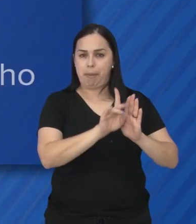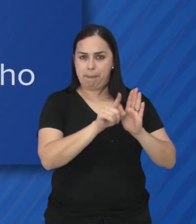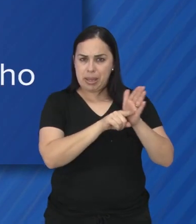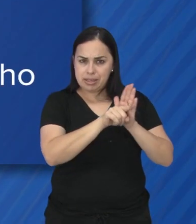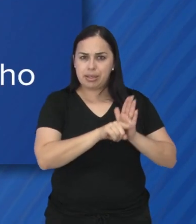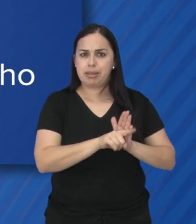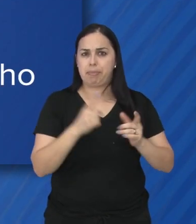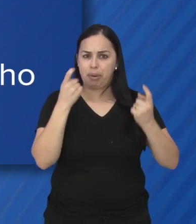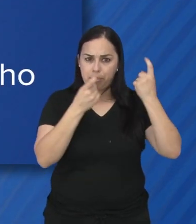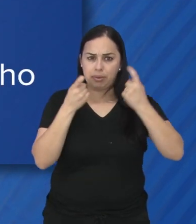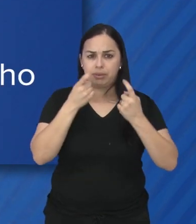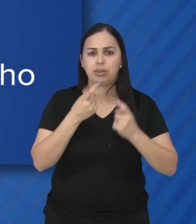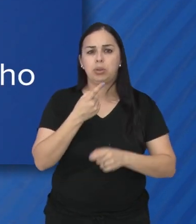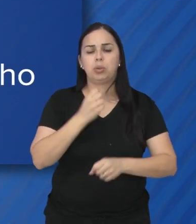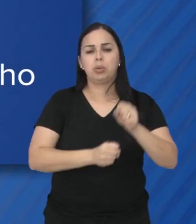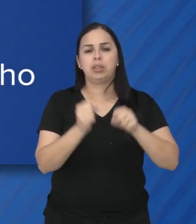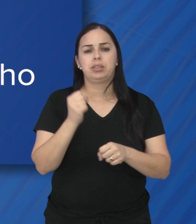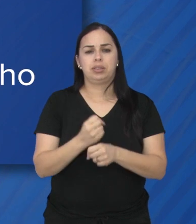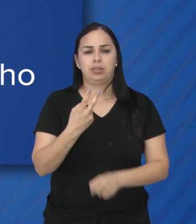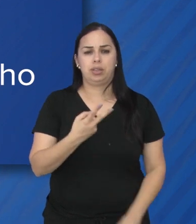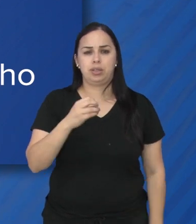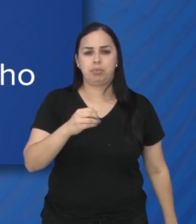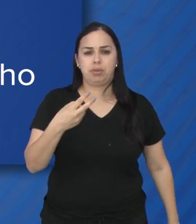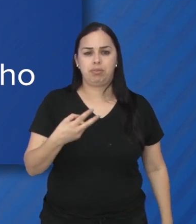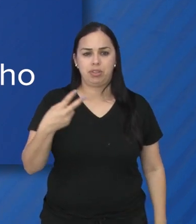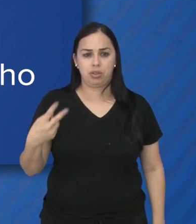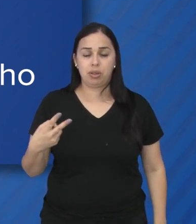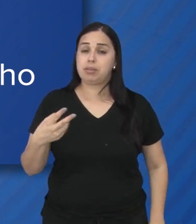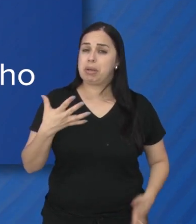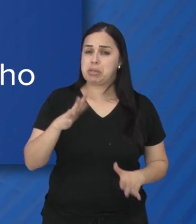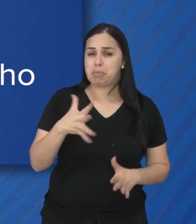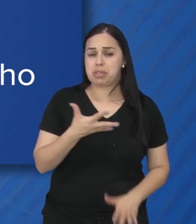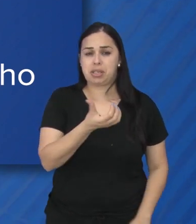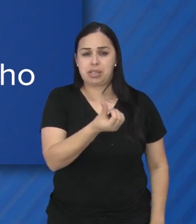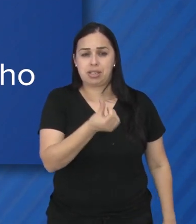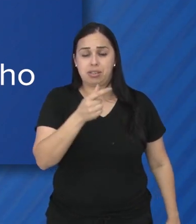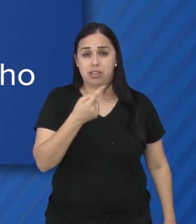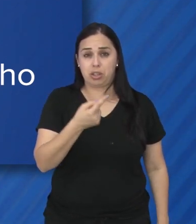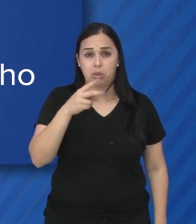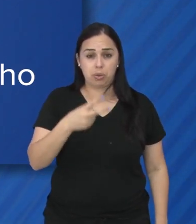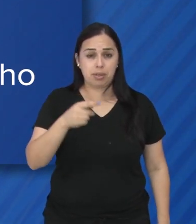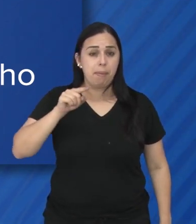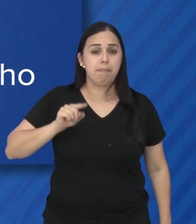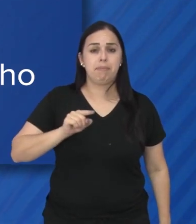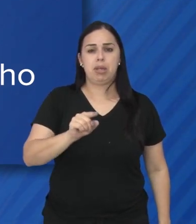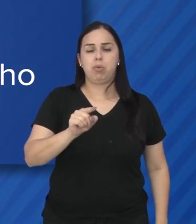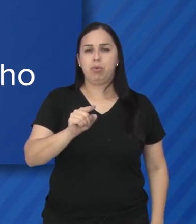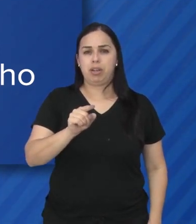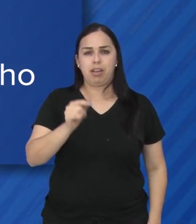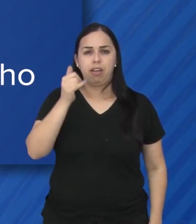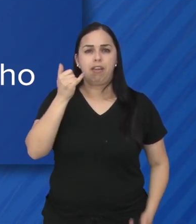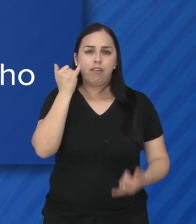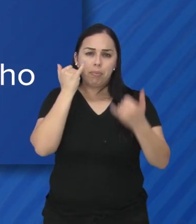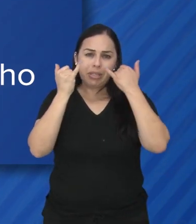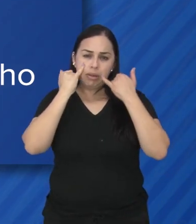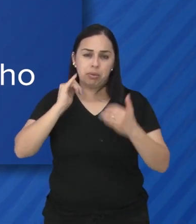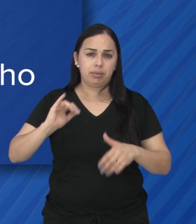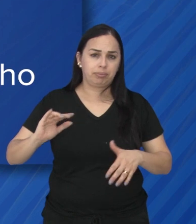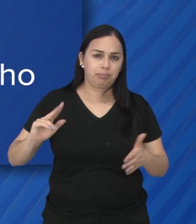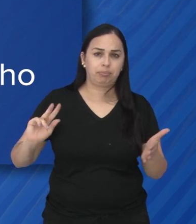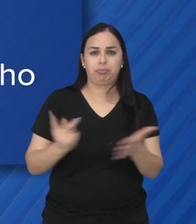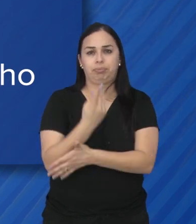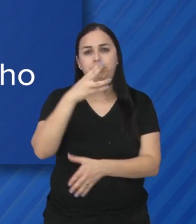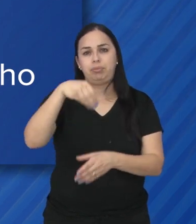Em 2022, o país registrou mais de 612 mil notificações de acidentes do trabalho e o número de